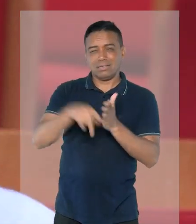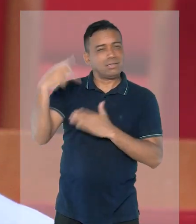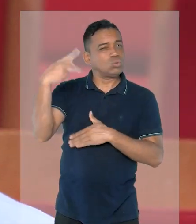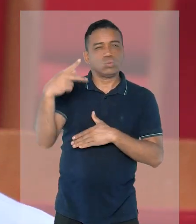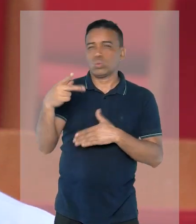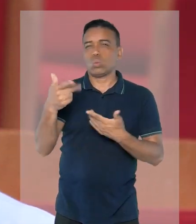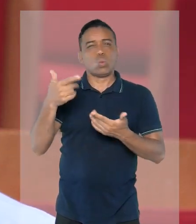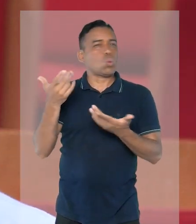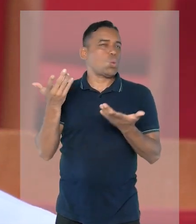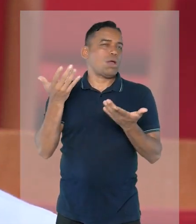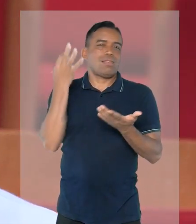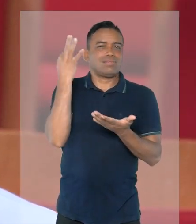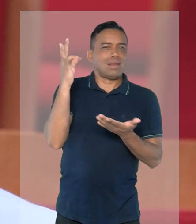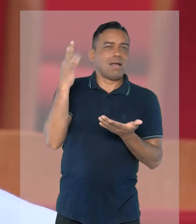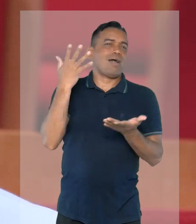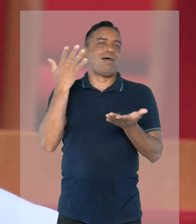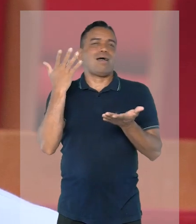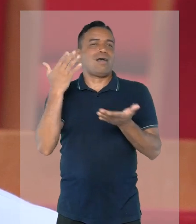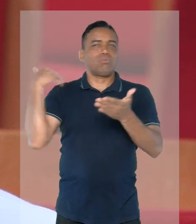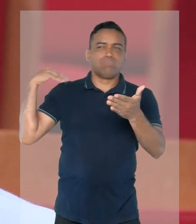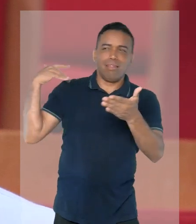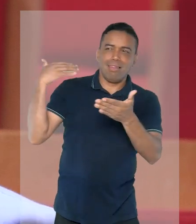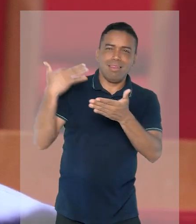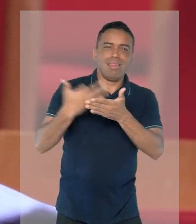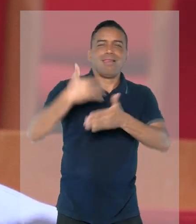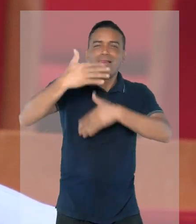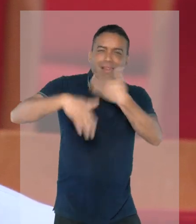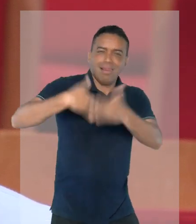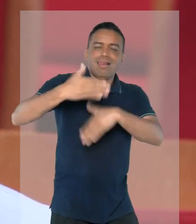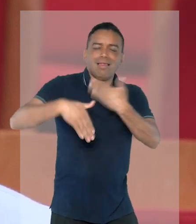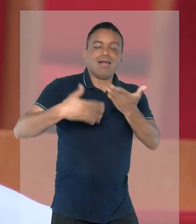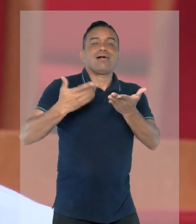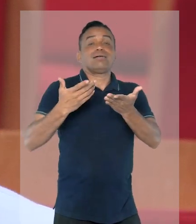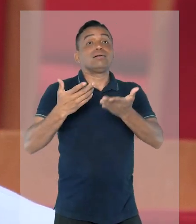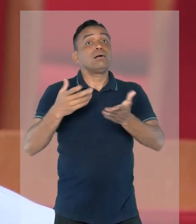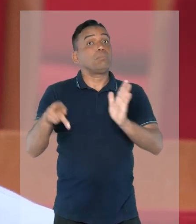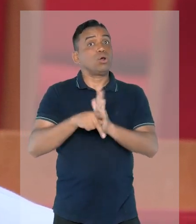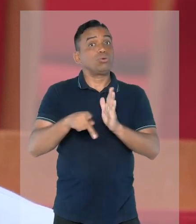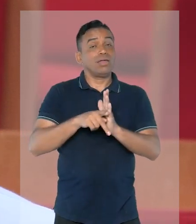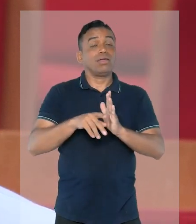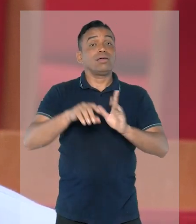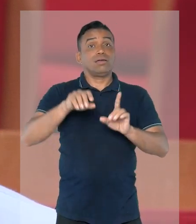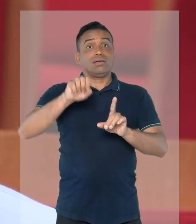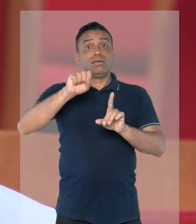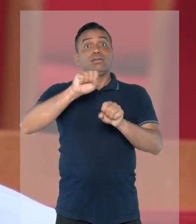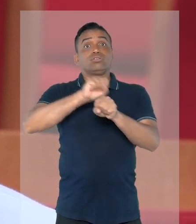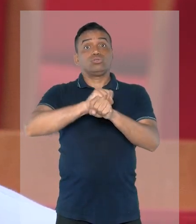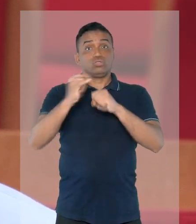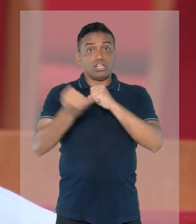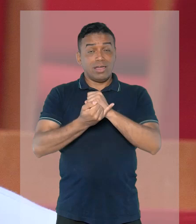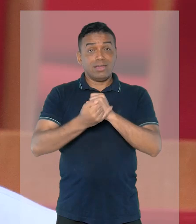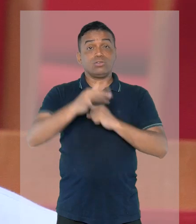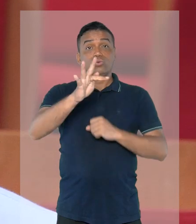Primoroso aí, esse percurso que você faz. Queria que você falasse um pouco do sujeito fragmentado.